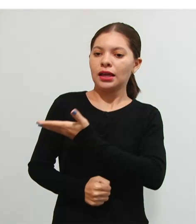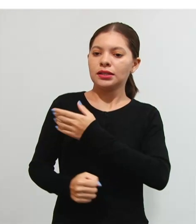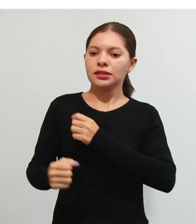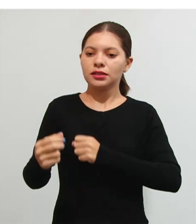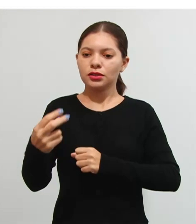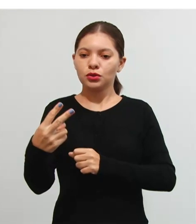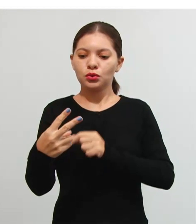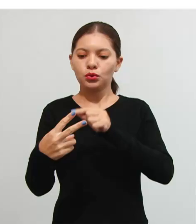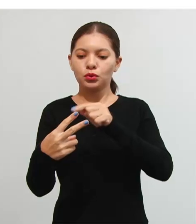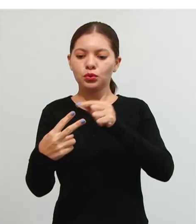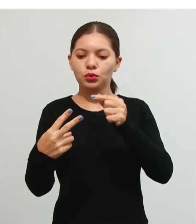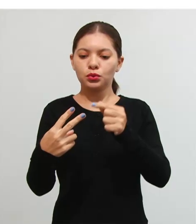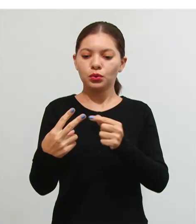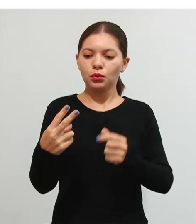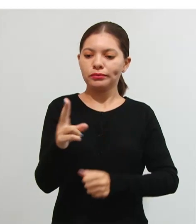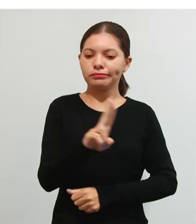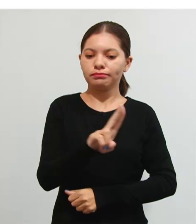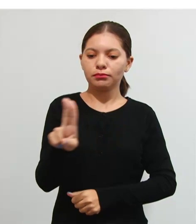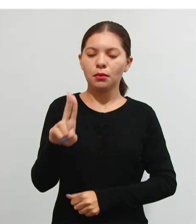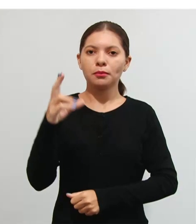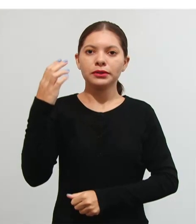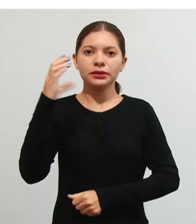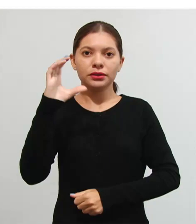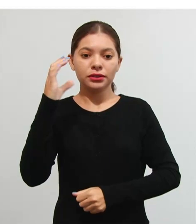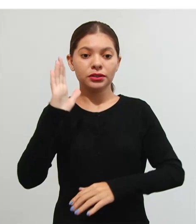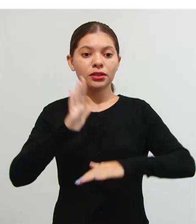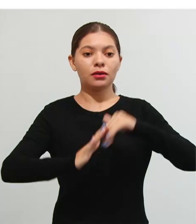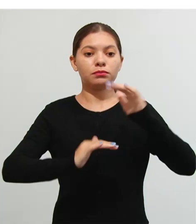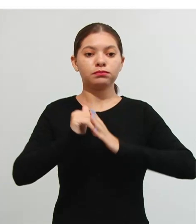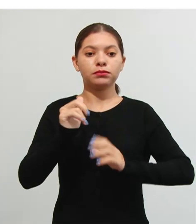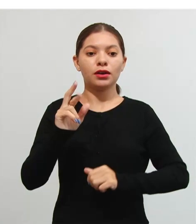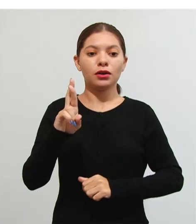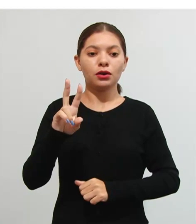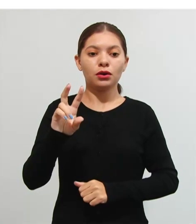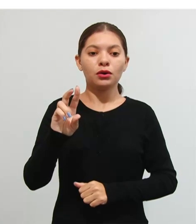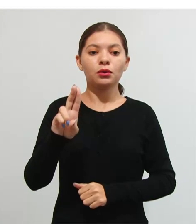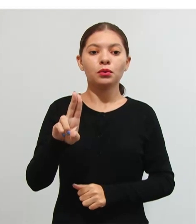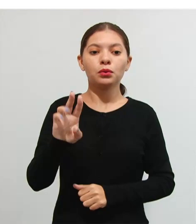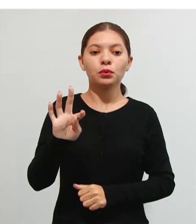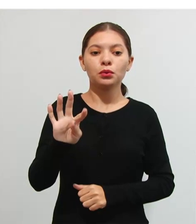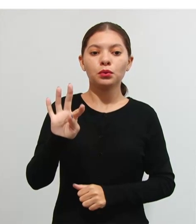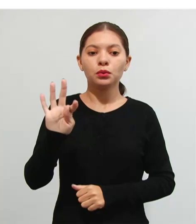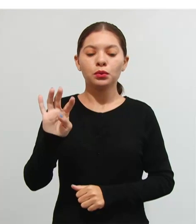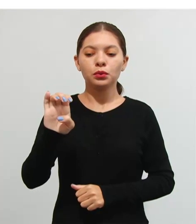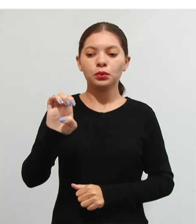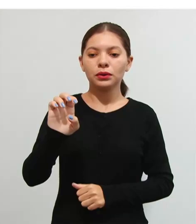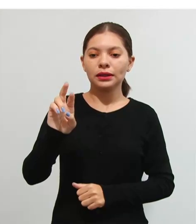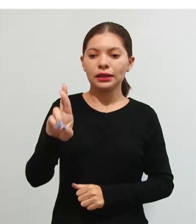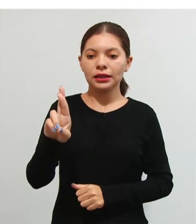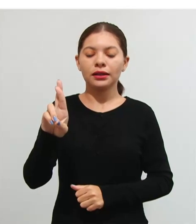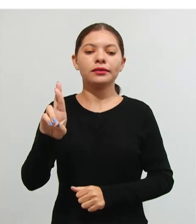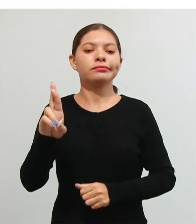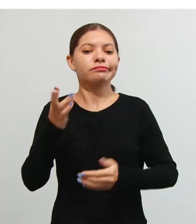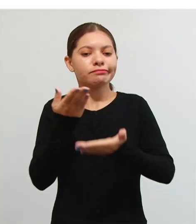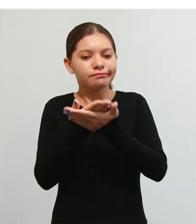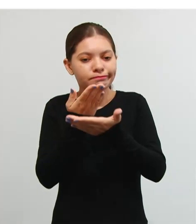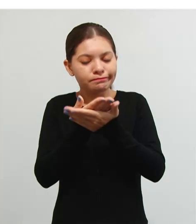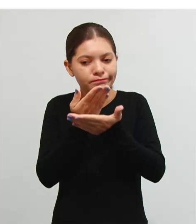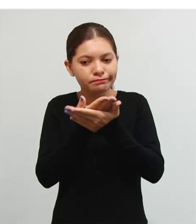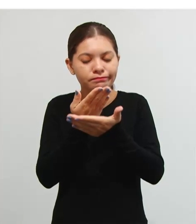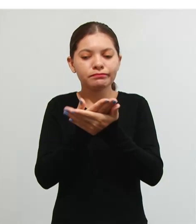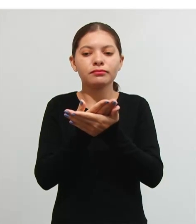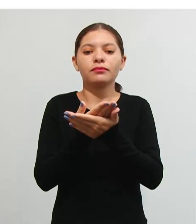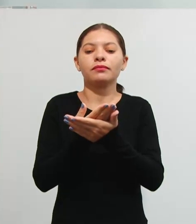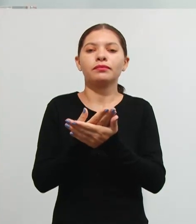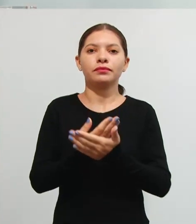psiquiatras, esses cientistas, eles estudavam especificamente sobre o autismo, E aí a gente